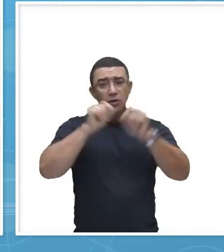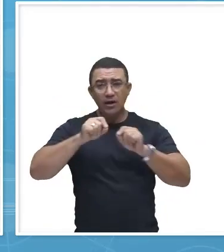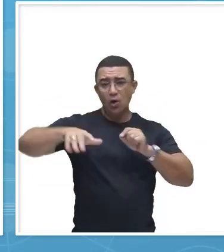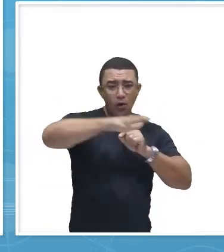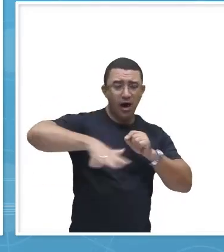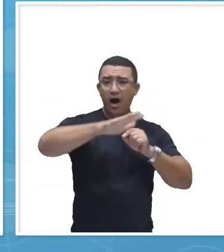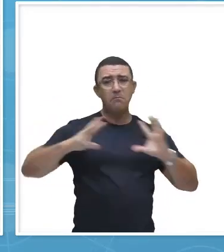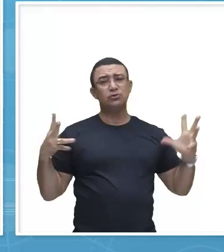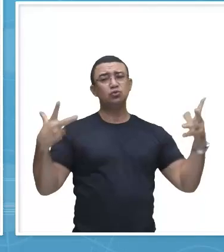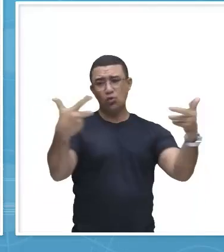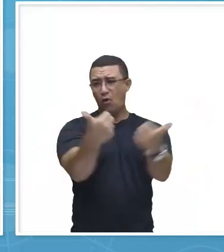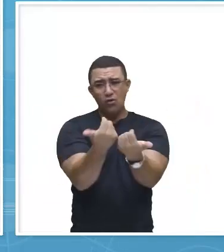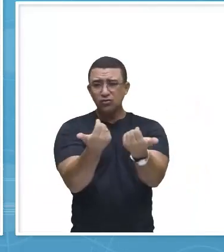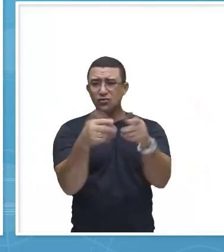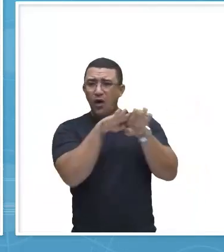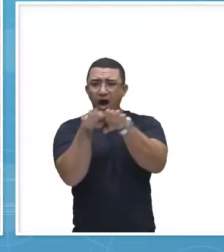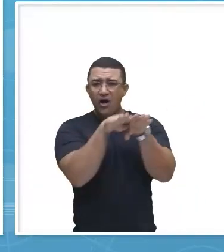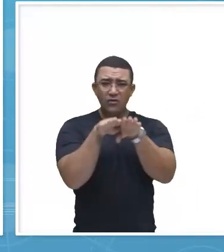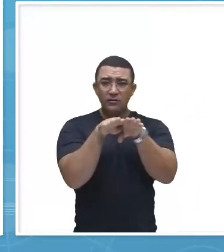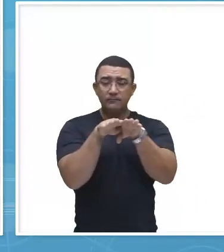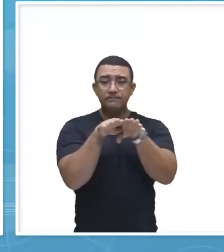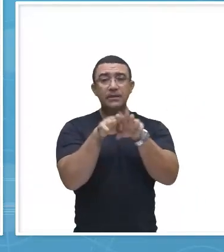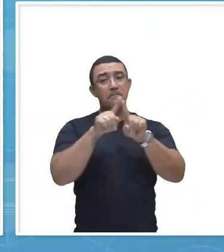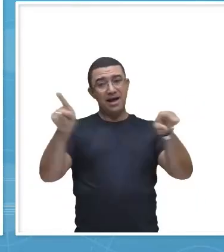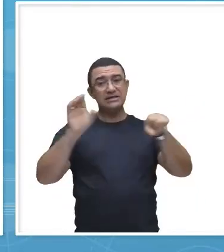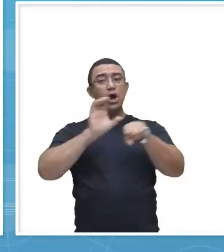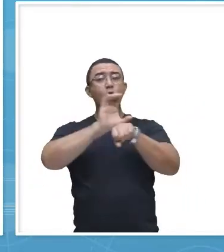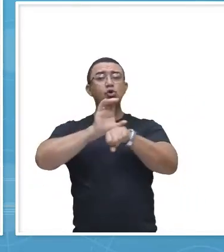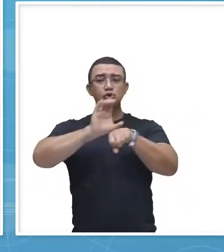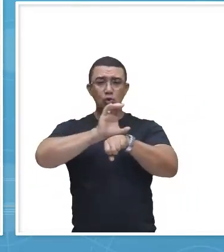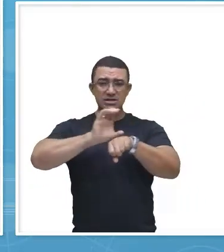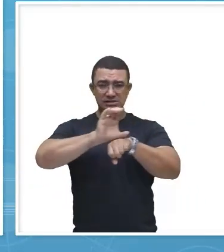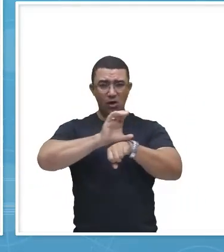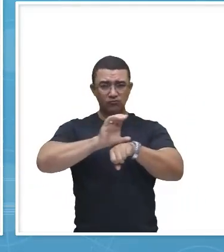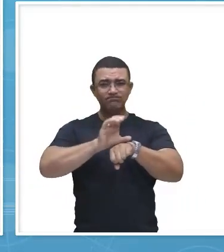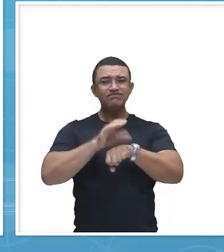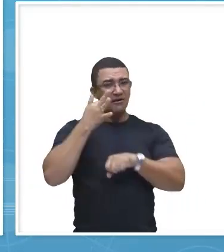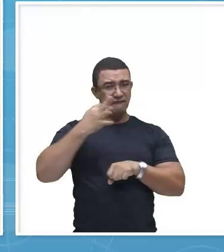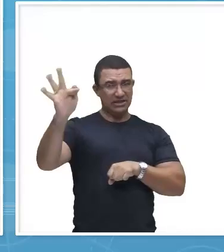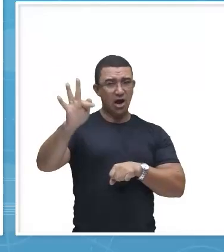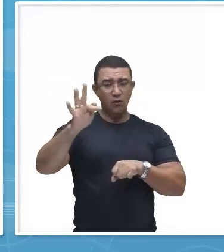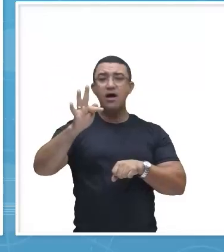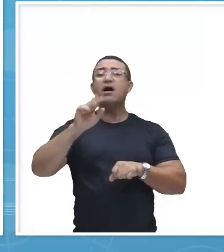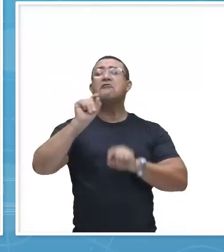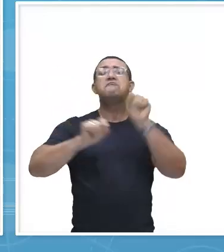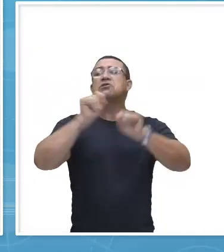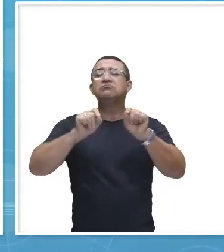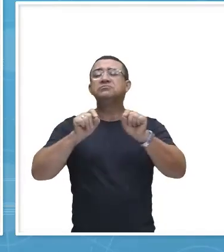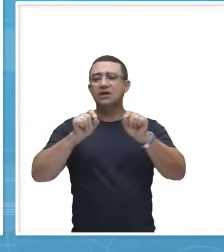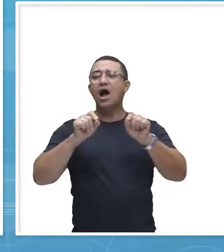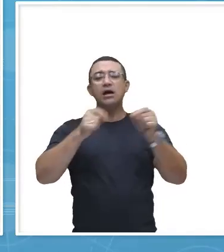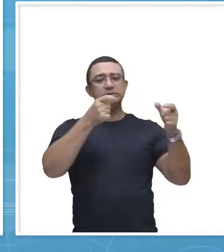um espaço para todos. A nossa Constituição, a Constituição Federal, diz que a cidade deve ser um